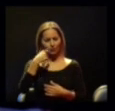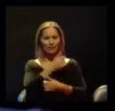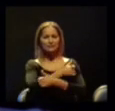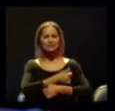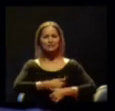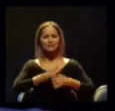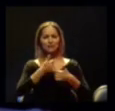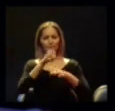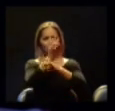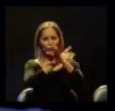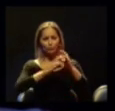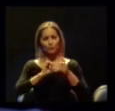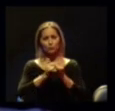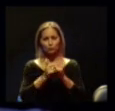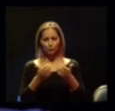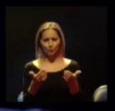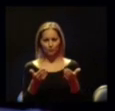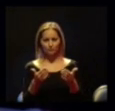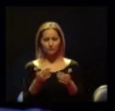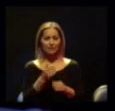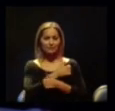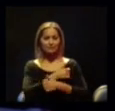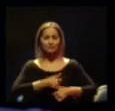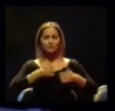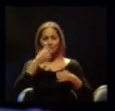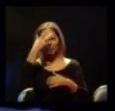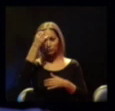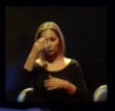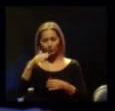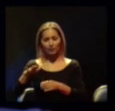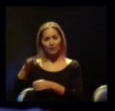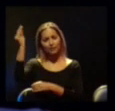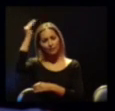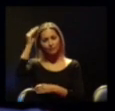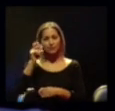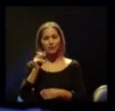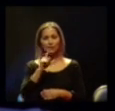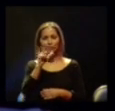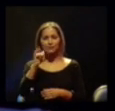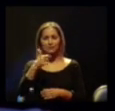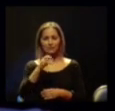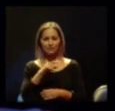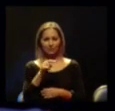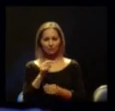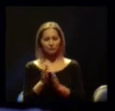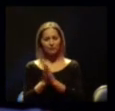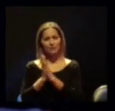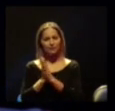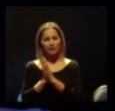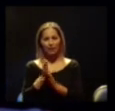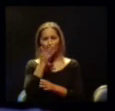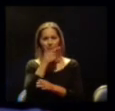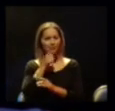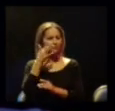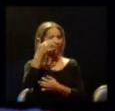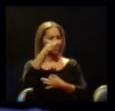do Desporto. A cidade de Setúbal e as vilas de Azeitão, graças à ligação com as belezas naturais